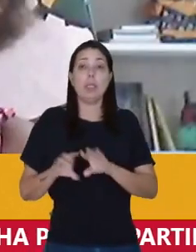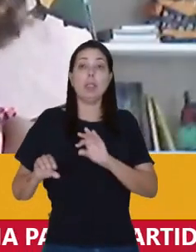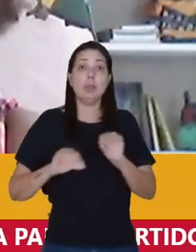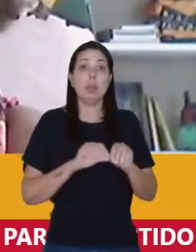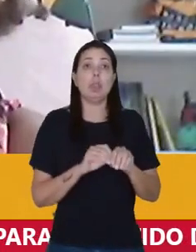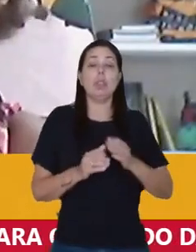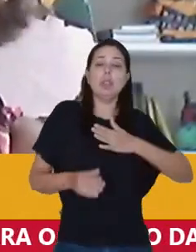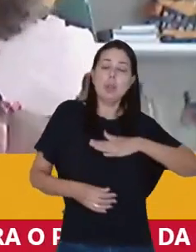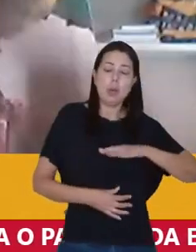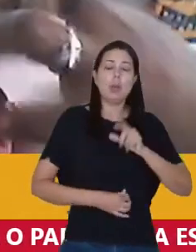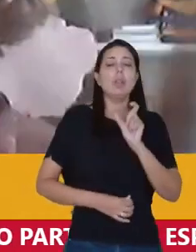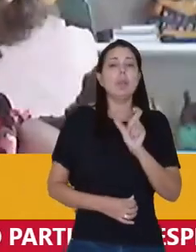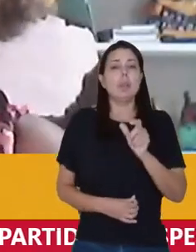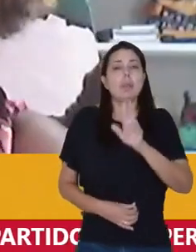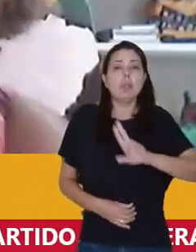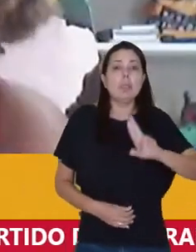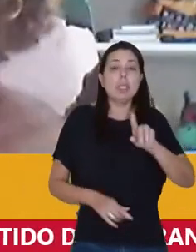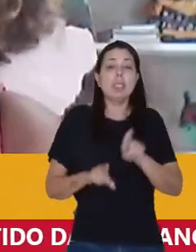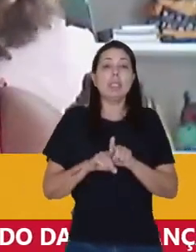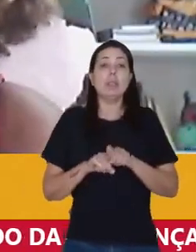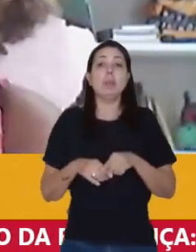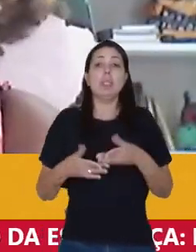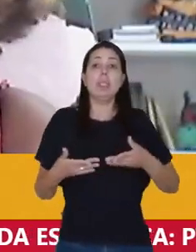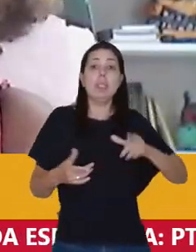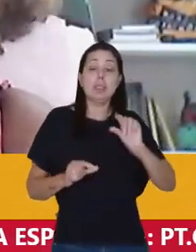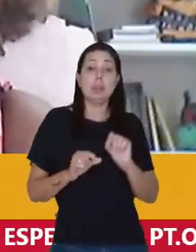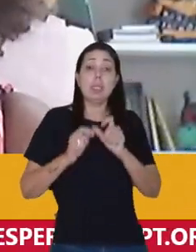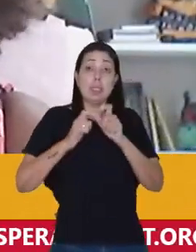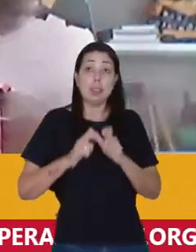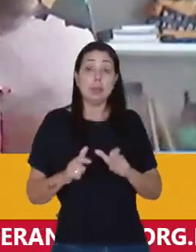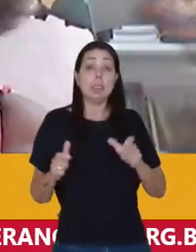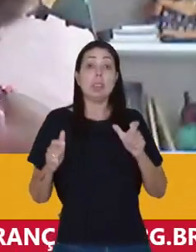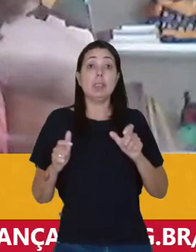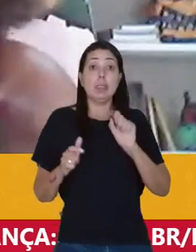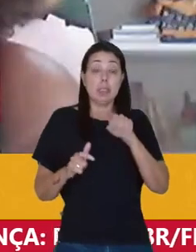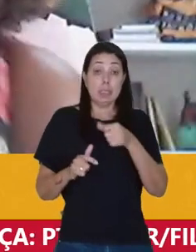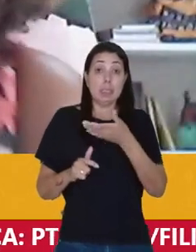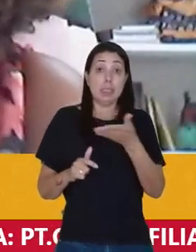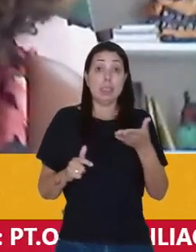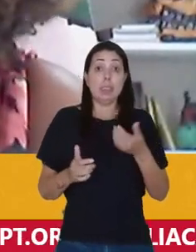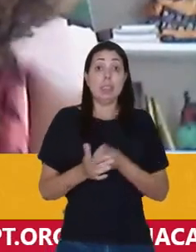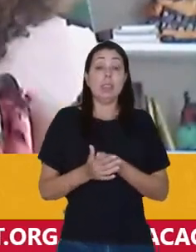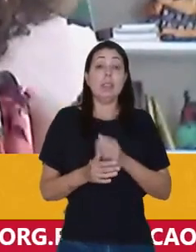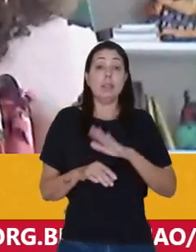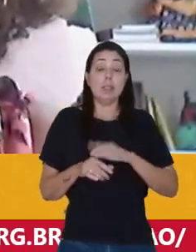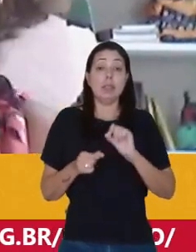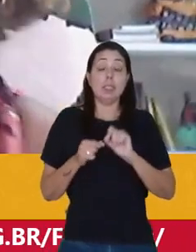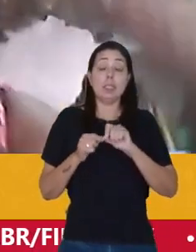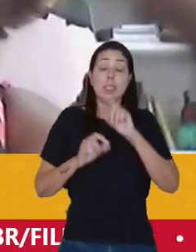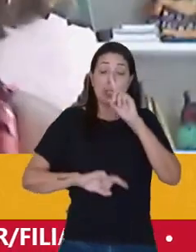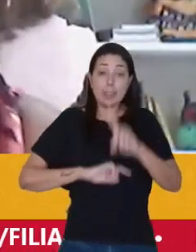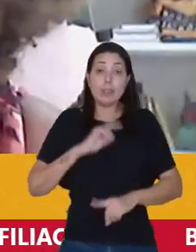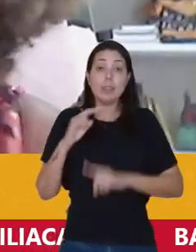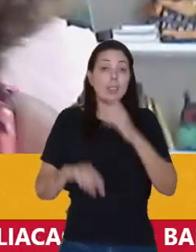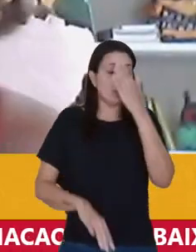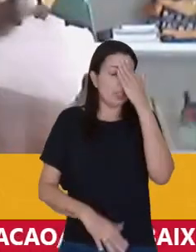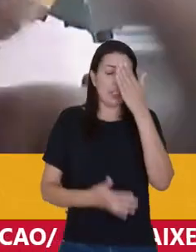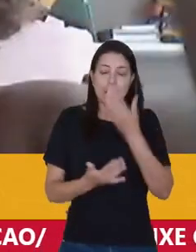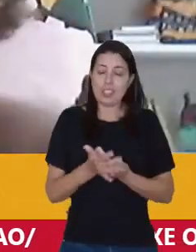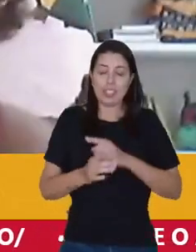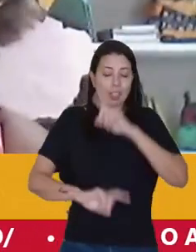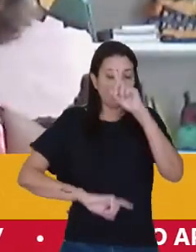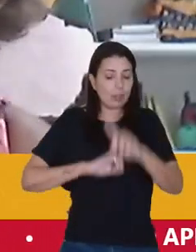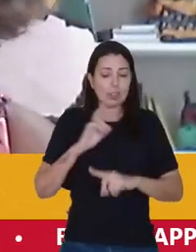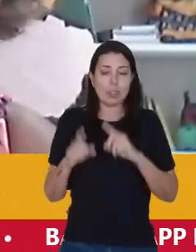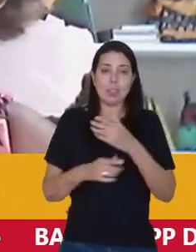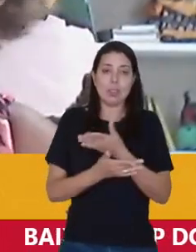gosto da palavra não, mas vou usar, nessa micro dimensão, ela é o que vai fazer a revolução. Eu não acredito na revolução